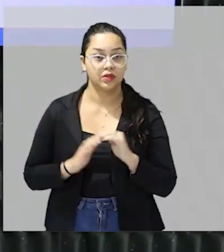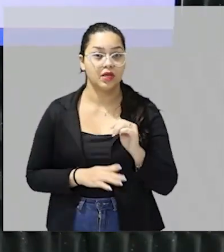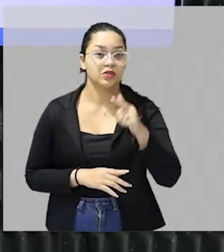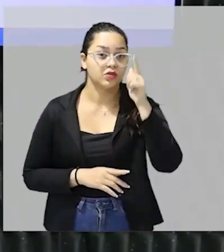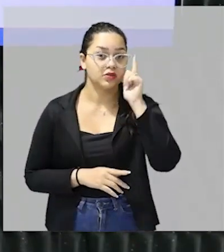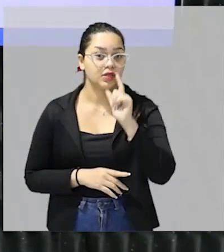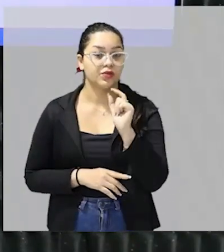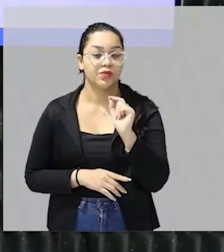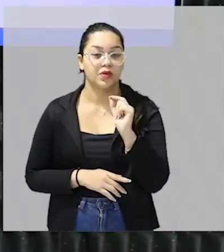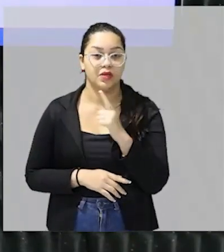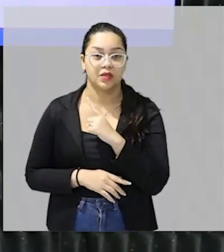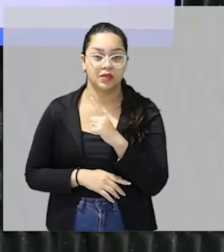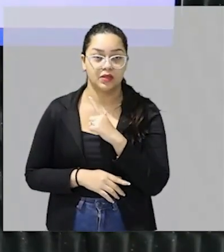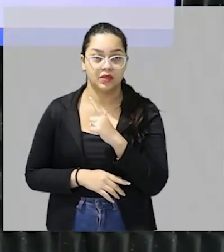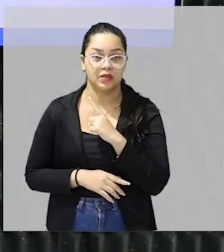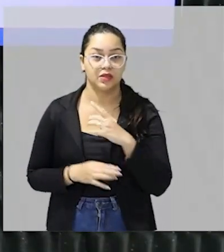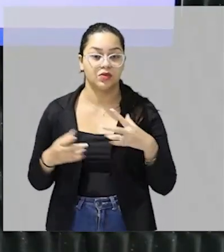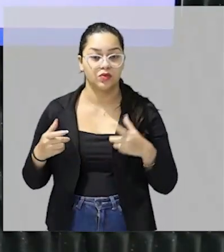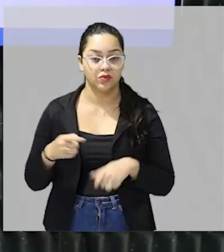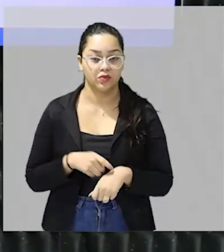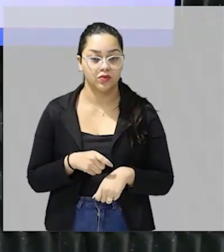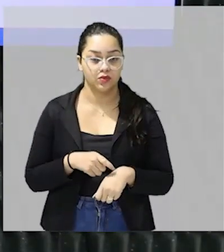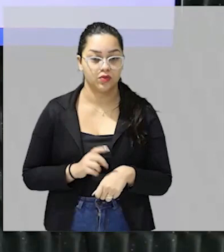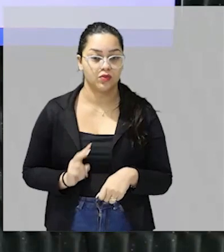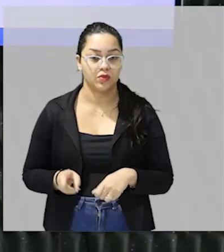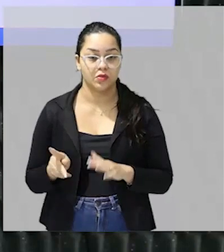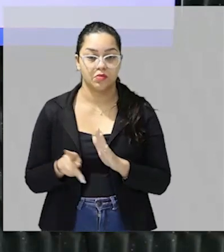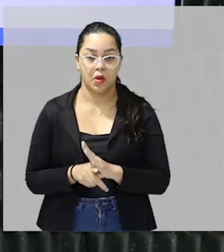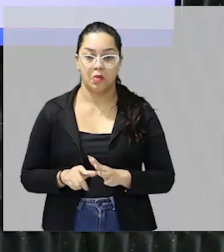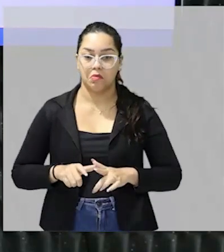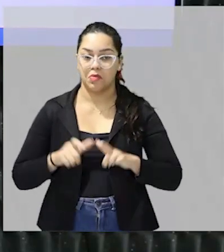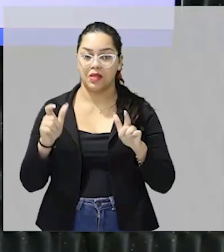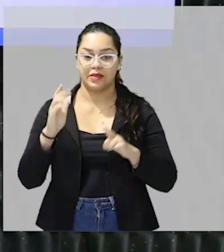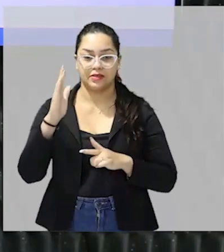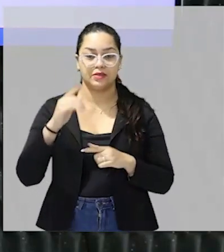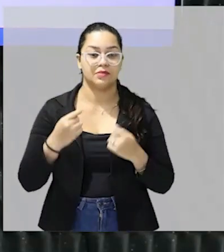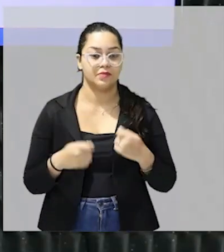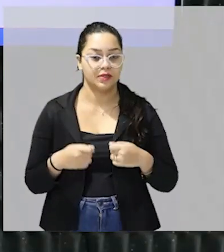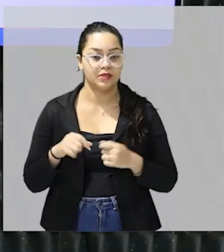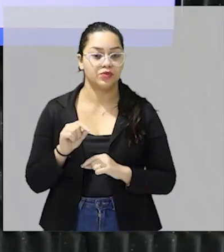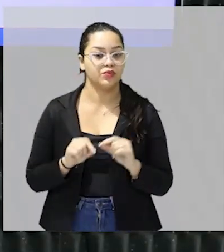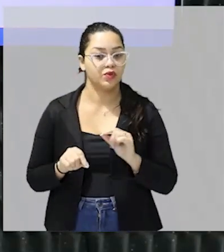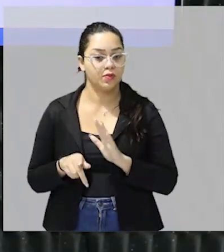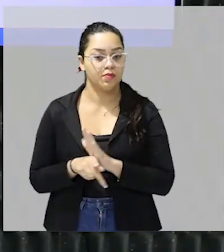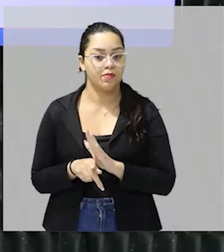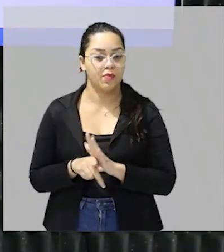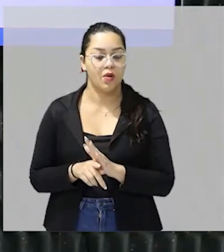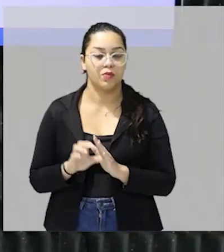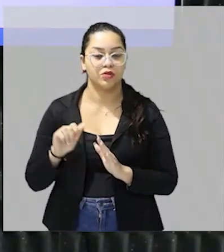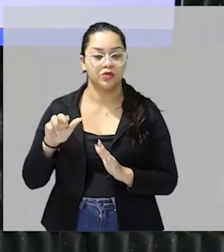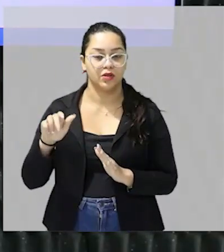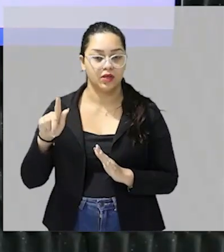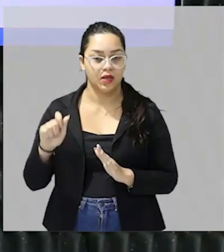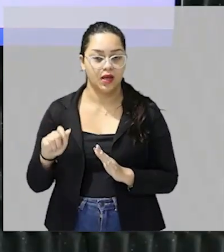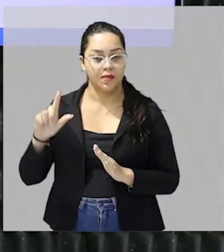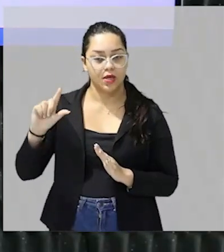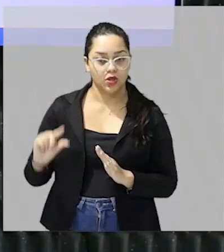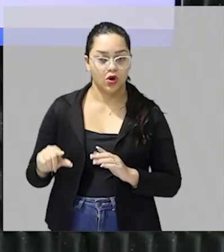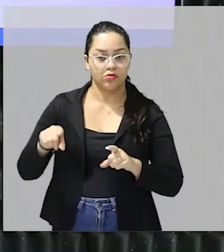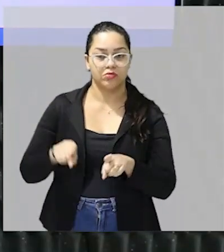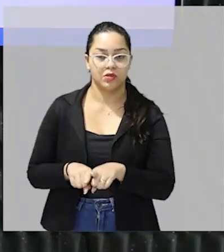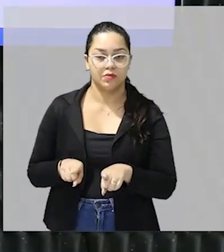conseguem manter um nível de treinamento todo o tempo com o sarrafo lá em cima. Eles precisam de uma carga de treino menor, precisam